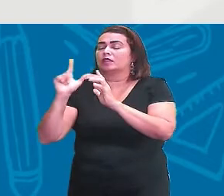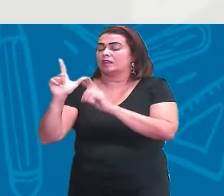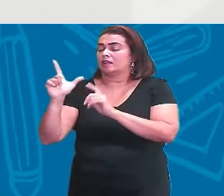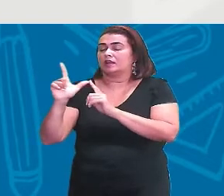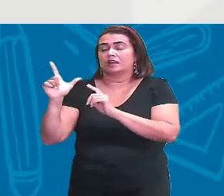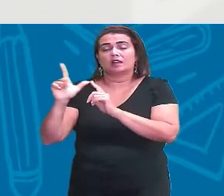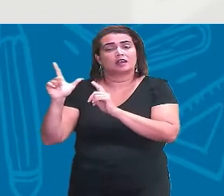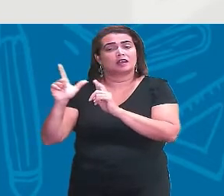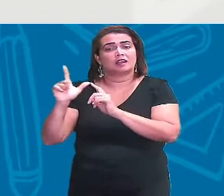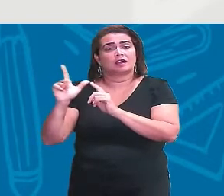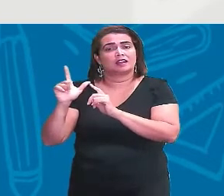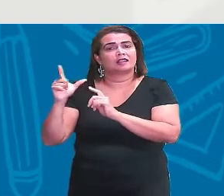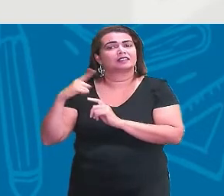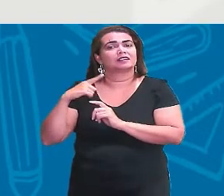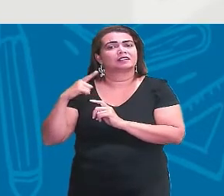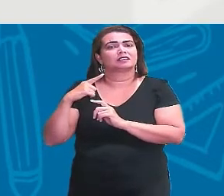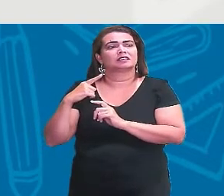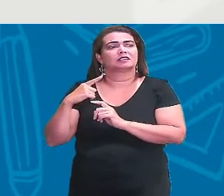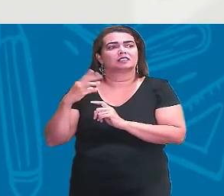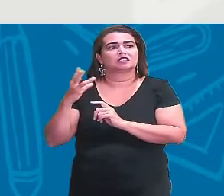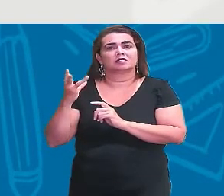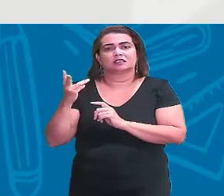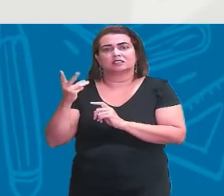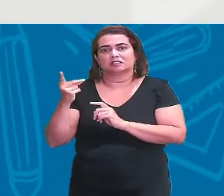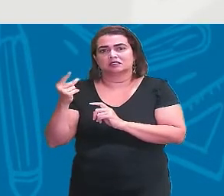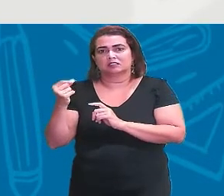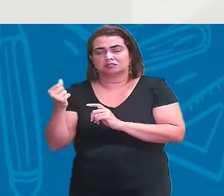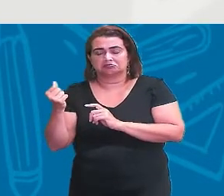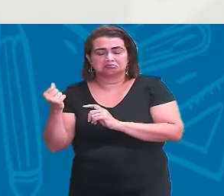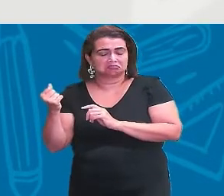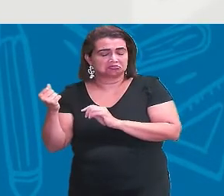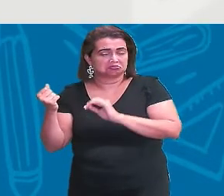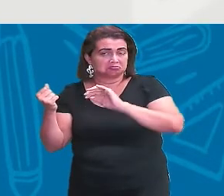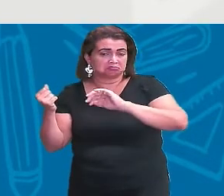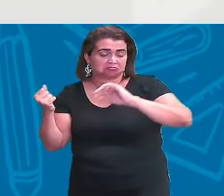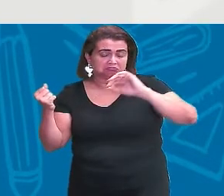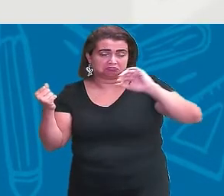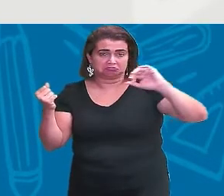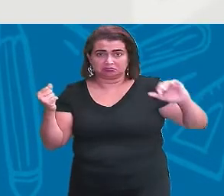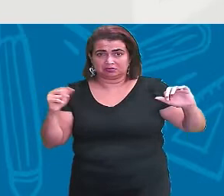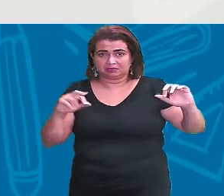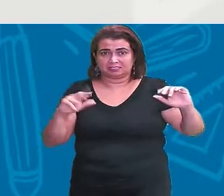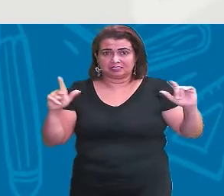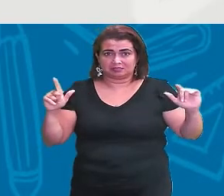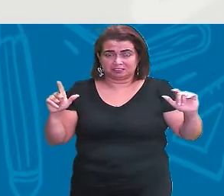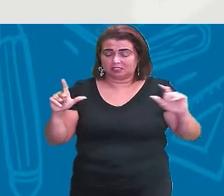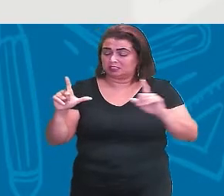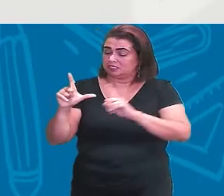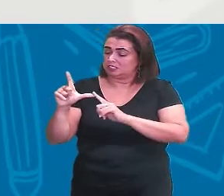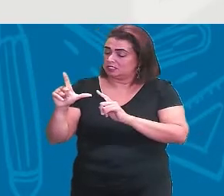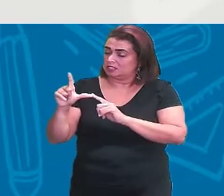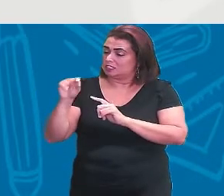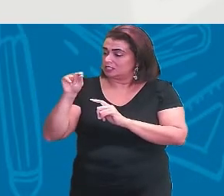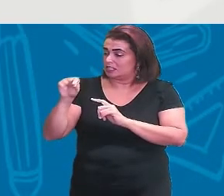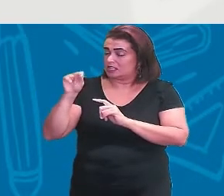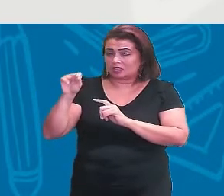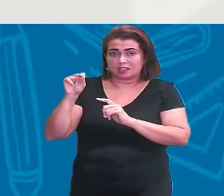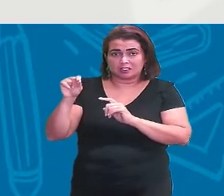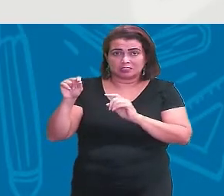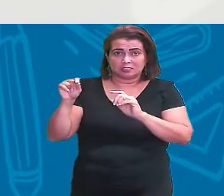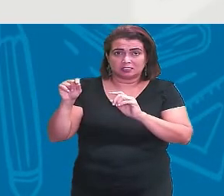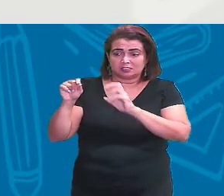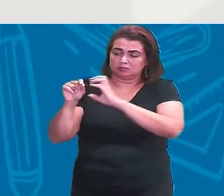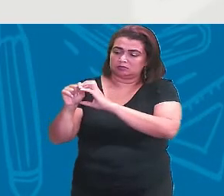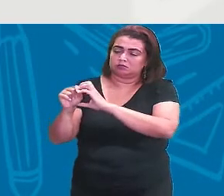letras que a gente não conta com as vogais. Então, as outras letras que restam, quando a gente tira as vogais do